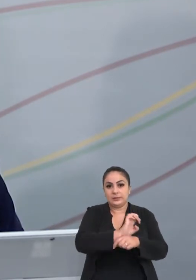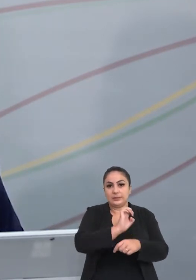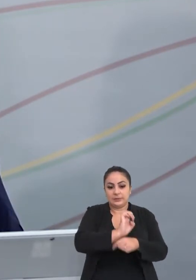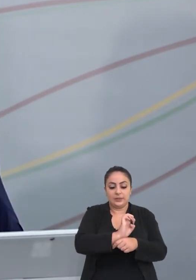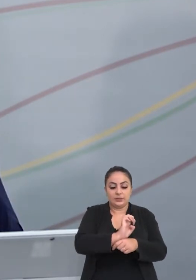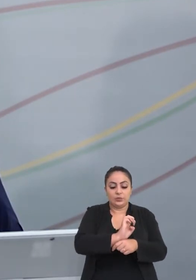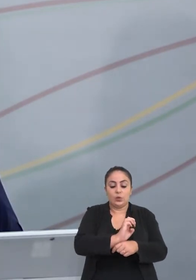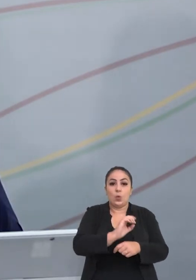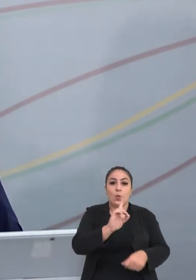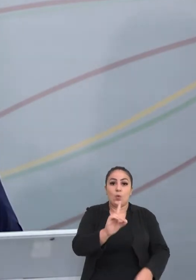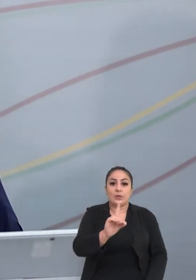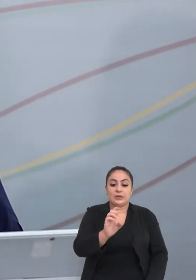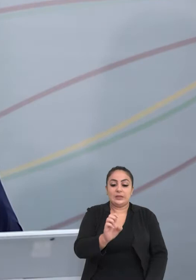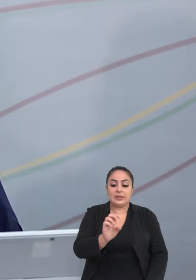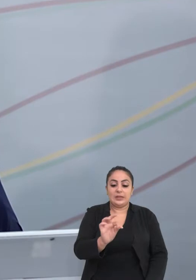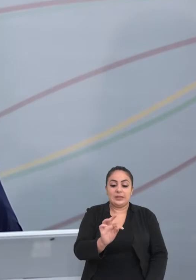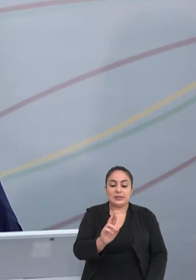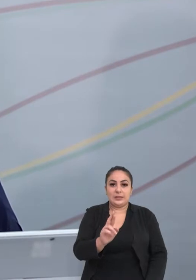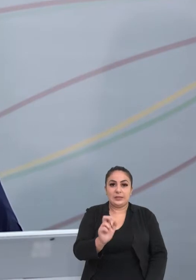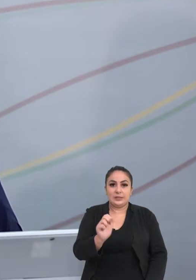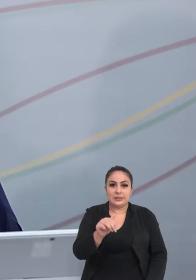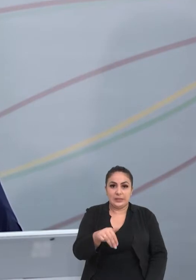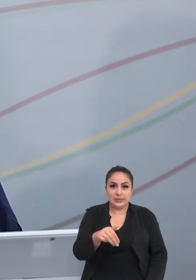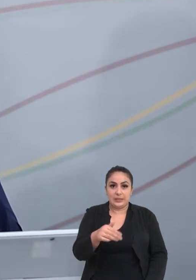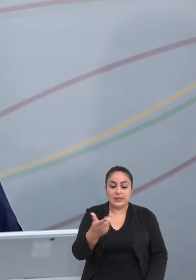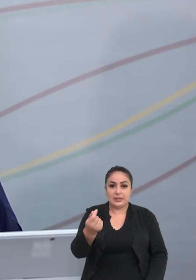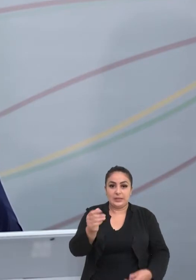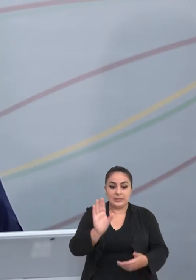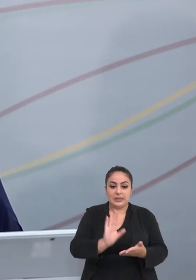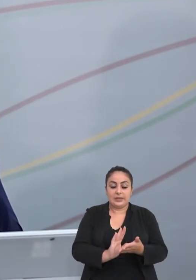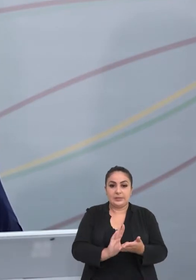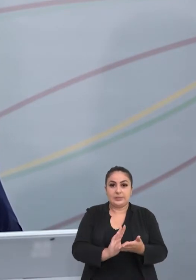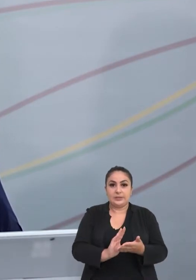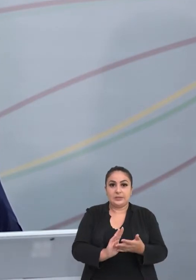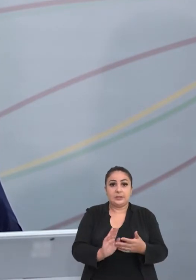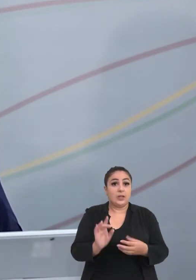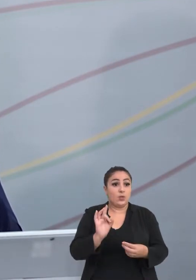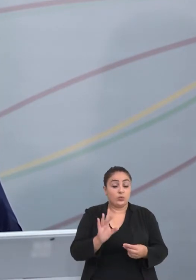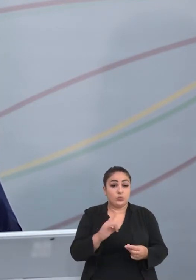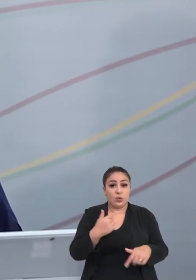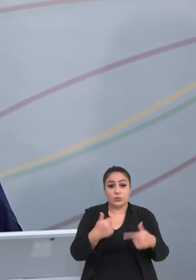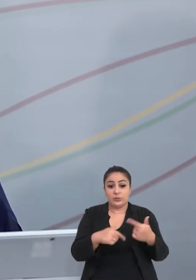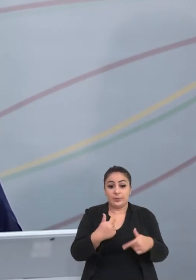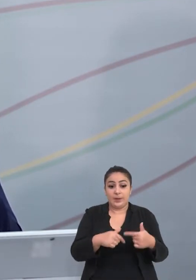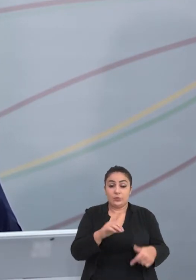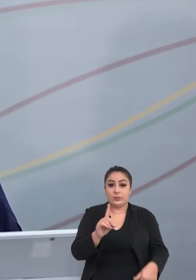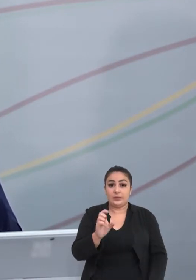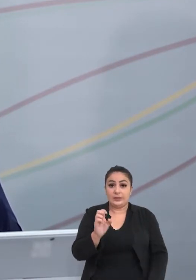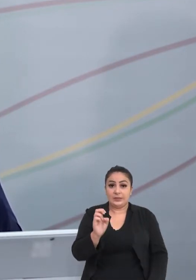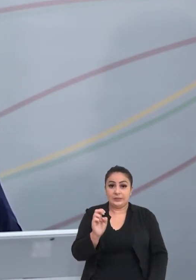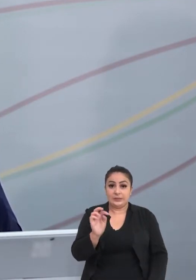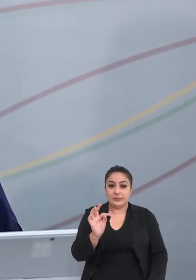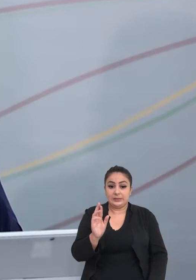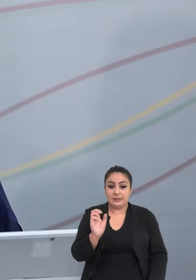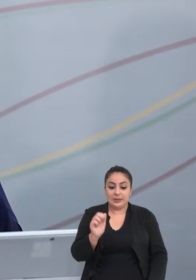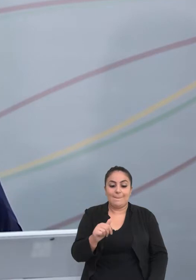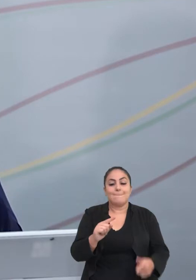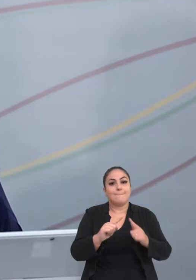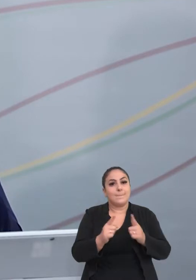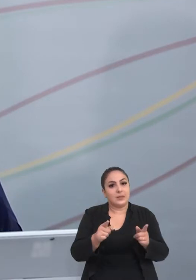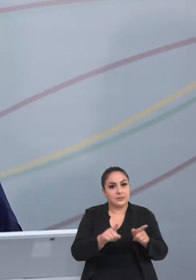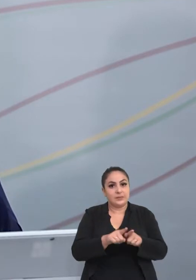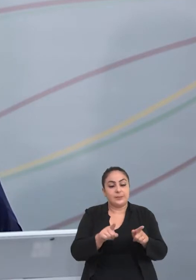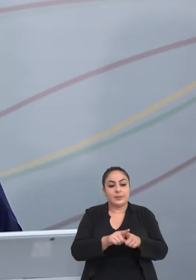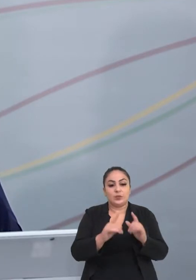nosso estado, o Detran tem uma arrecadação que financia não apenas o serviço do Detran,